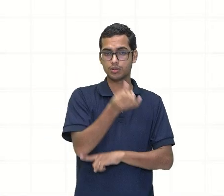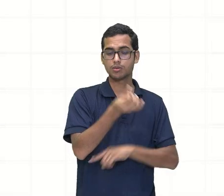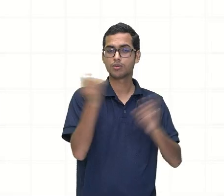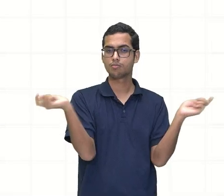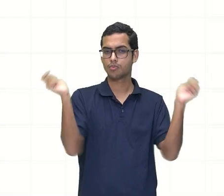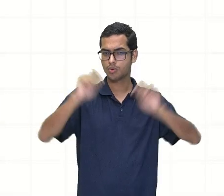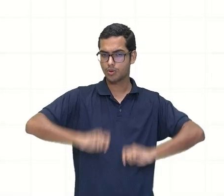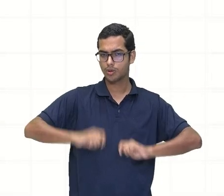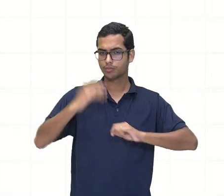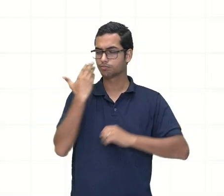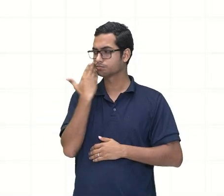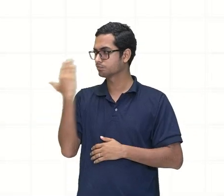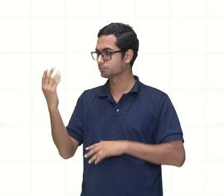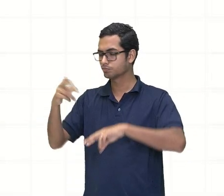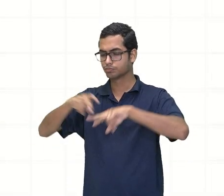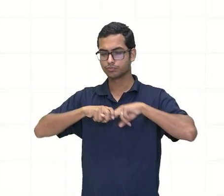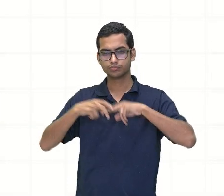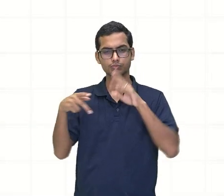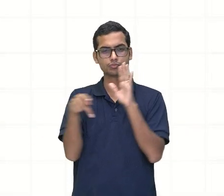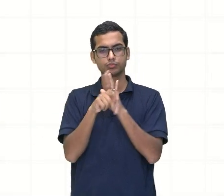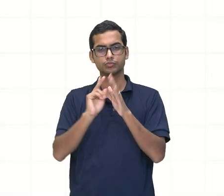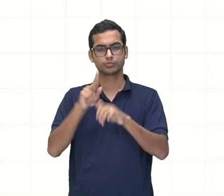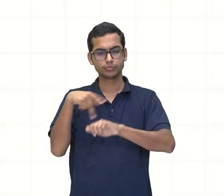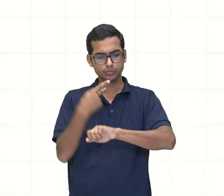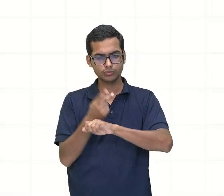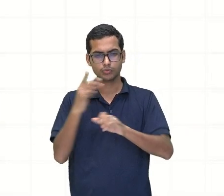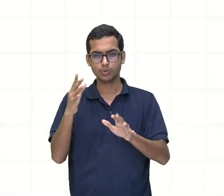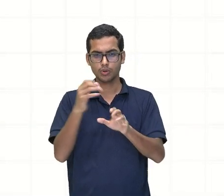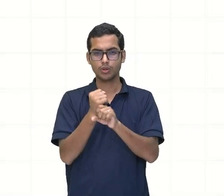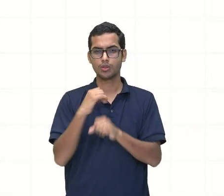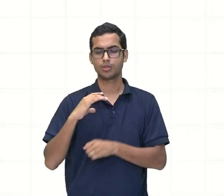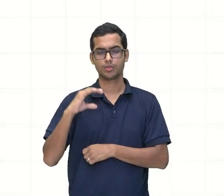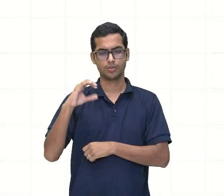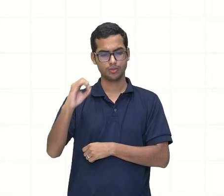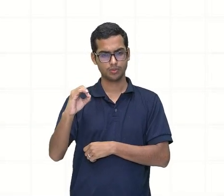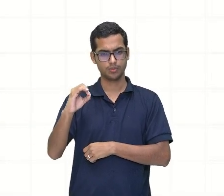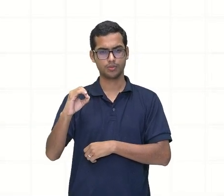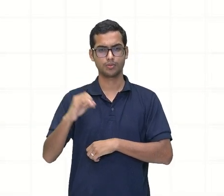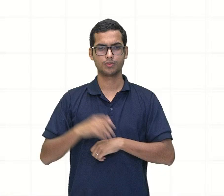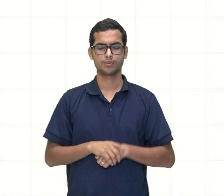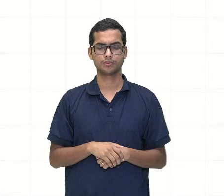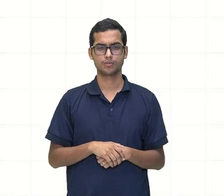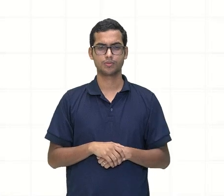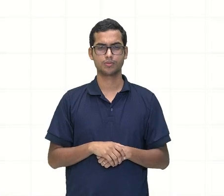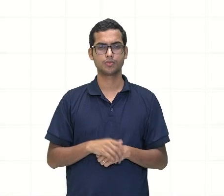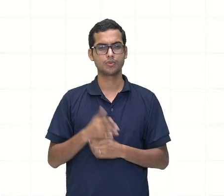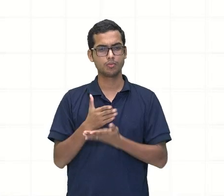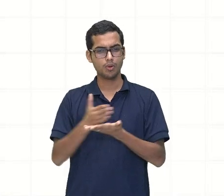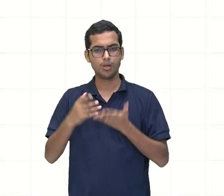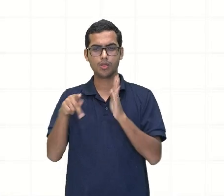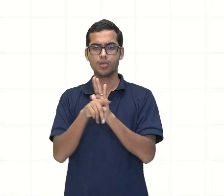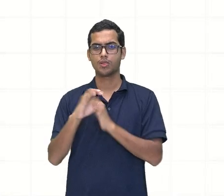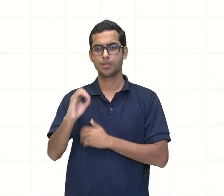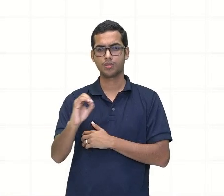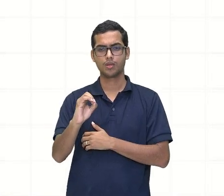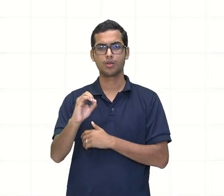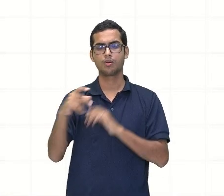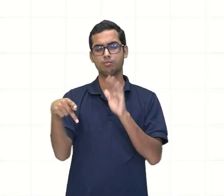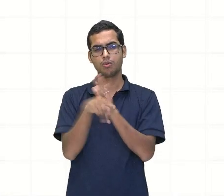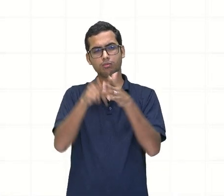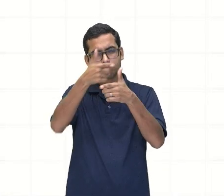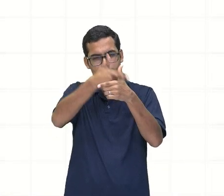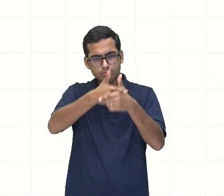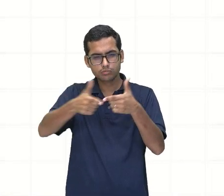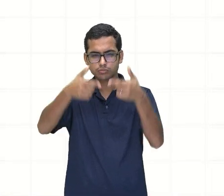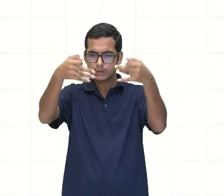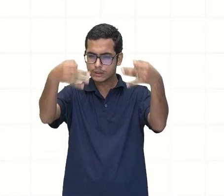deu 0. Ou seja, aqui eu tenho uma divisão exata.